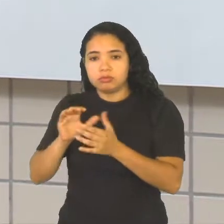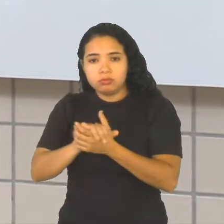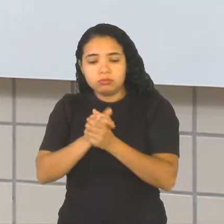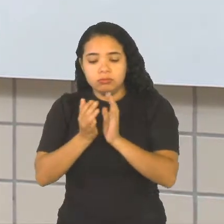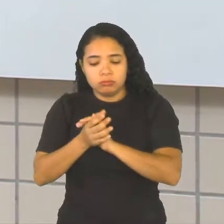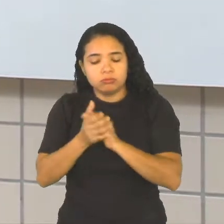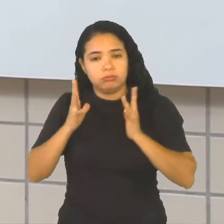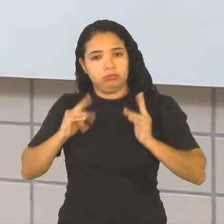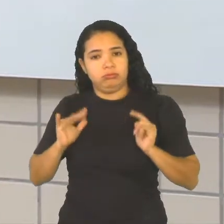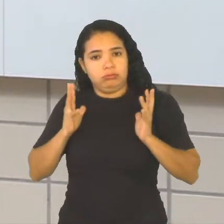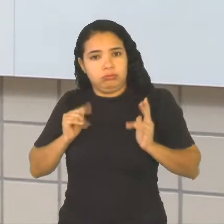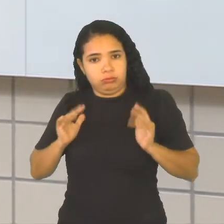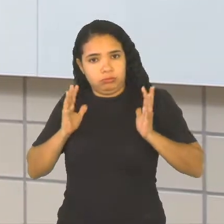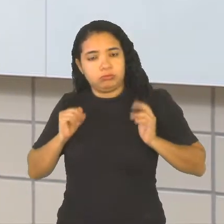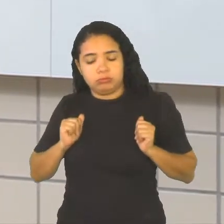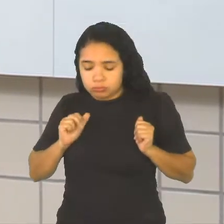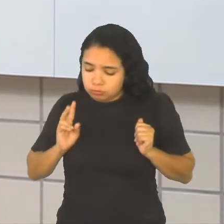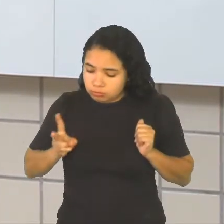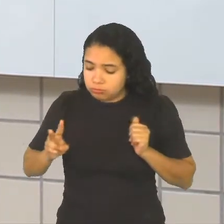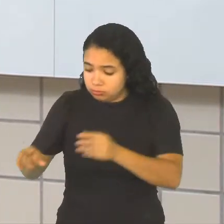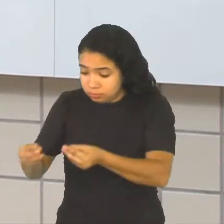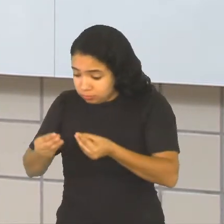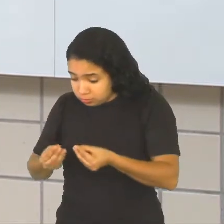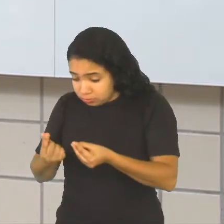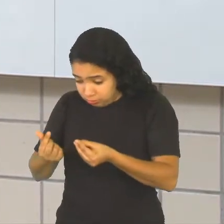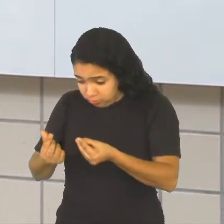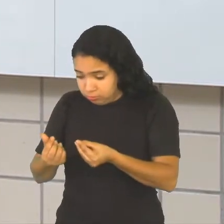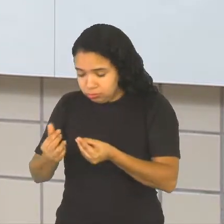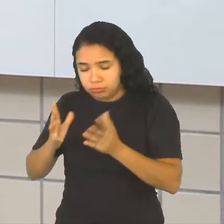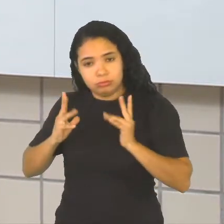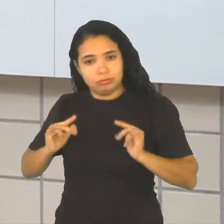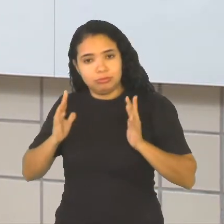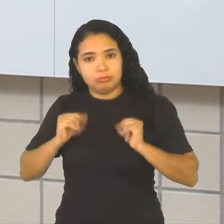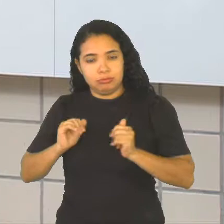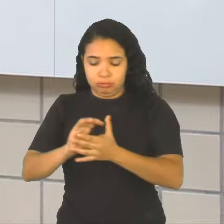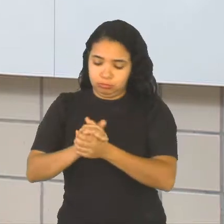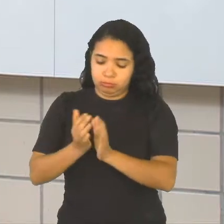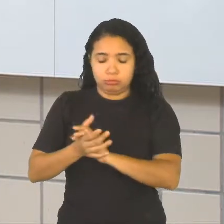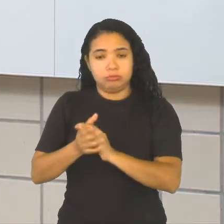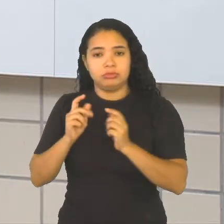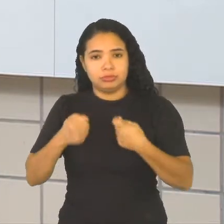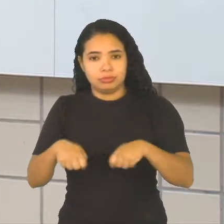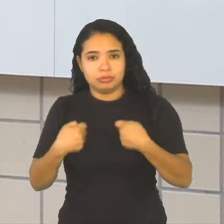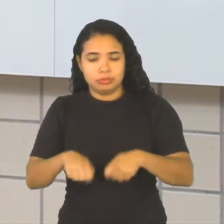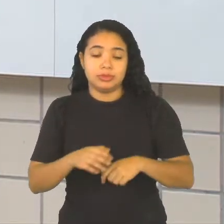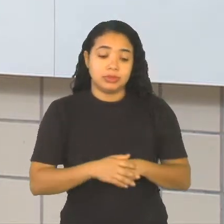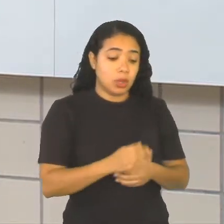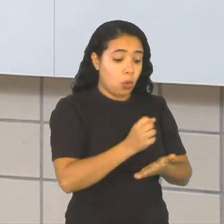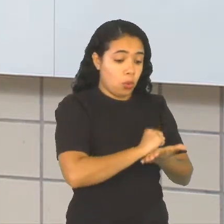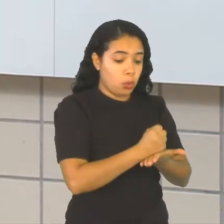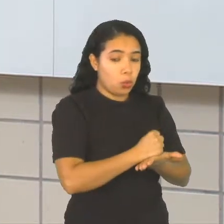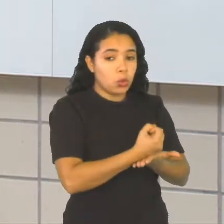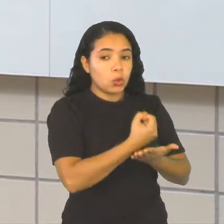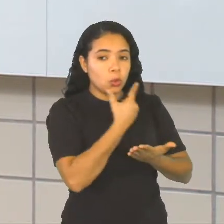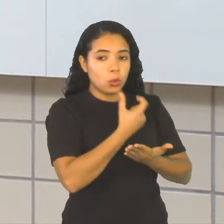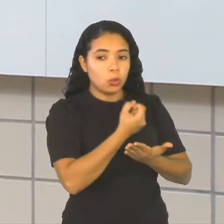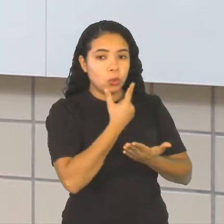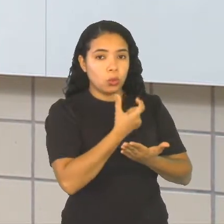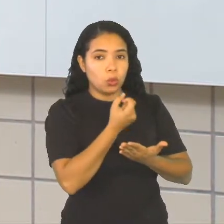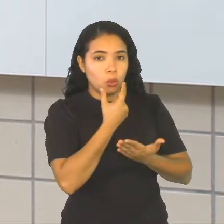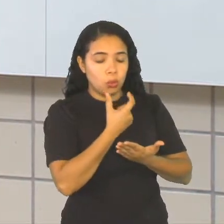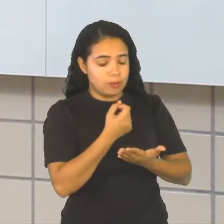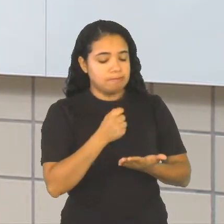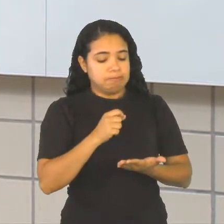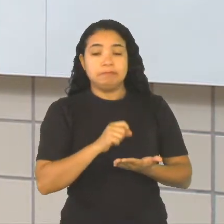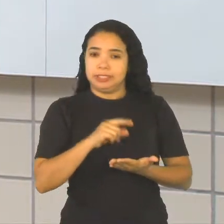limpas após pegar em uma cédula, né? Correto? E quanto aos antibióticos, gente, essa parte é muito